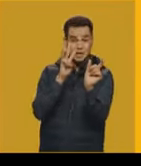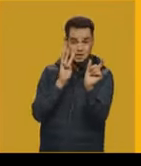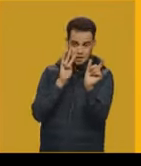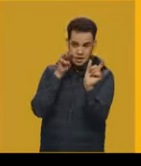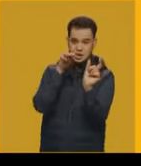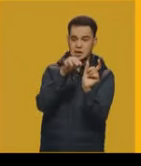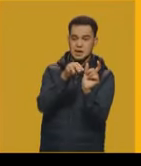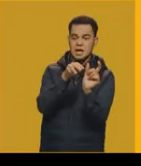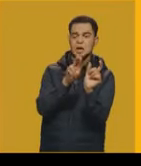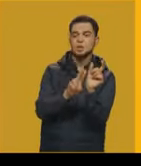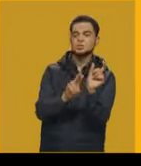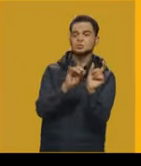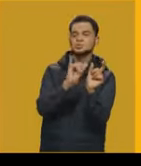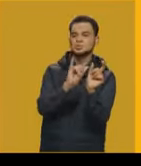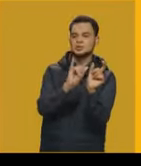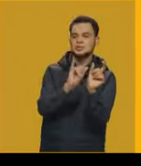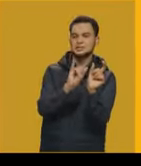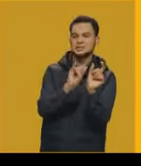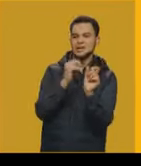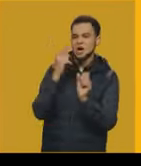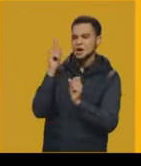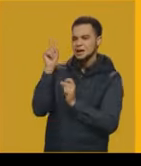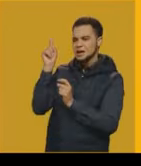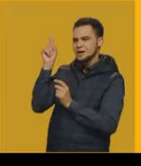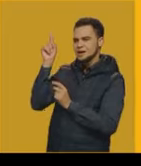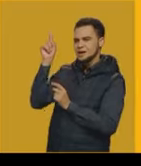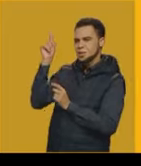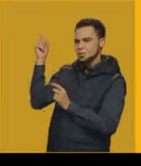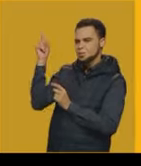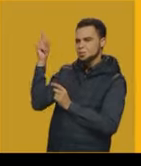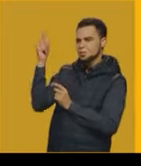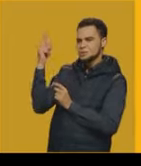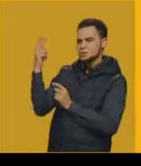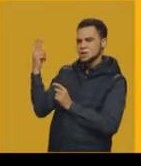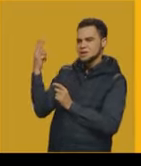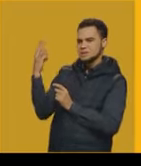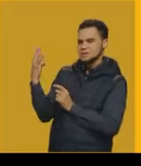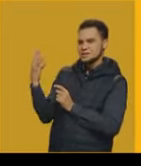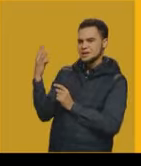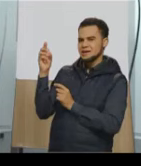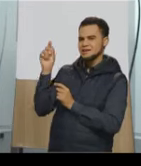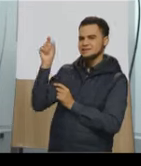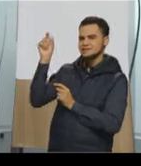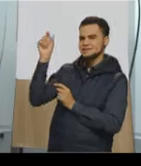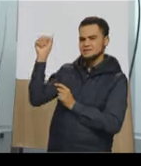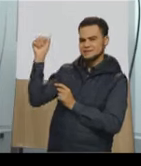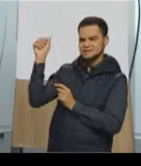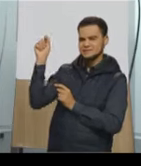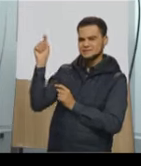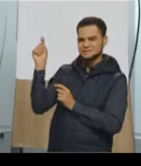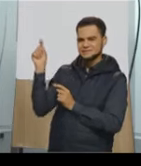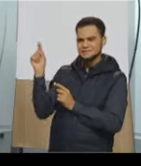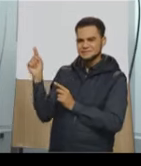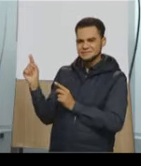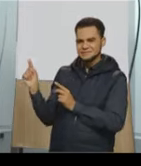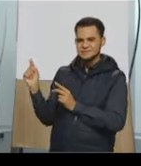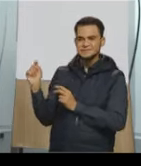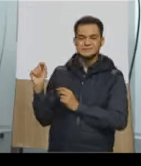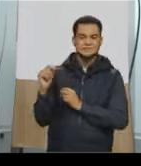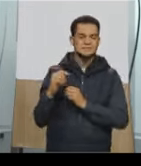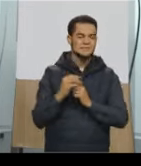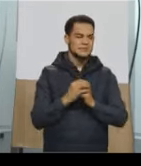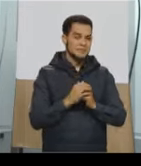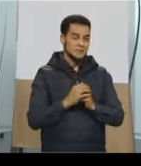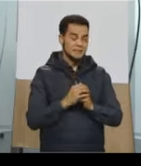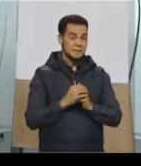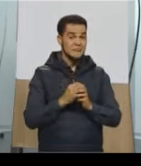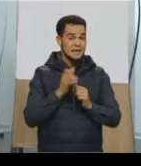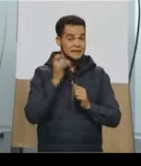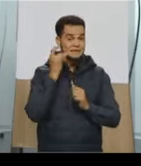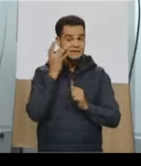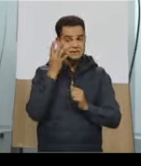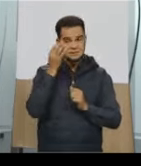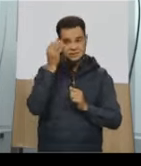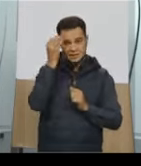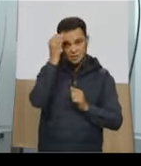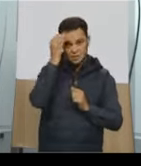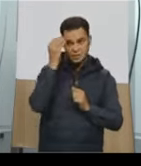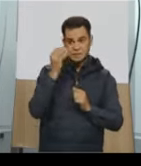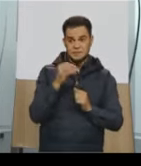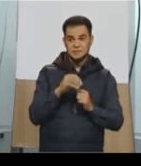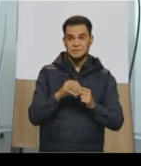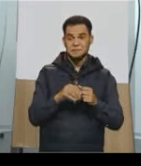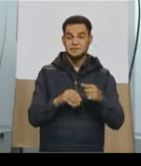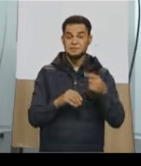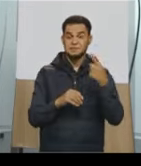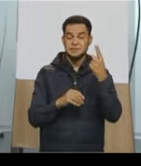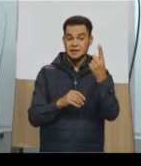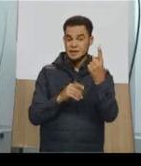in. Então, eu sempre faço isso com as mãos para poder facilitar para decorar. Então,